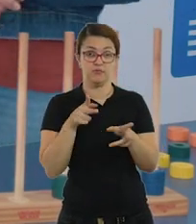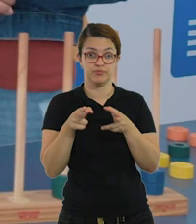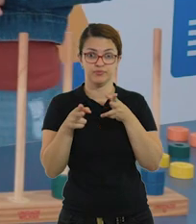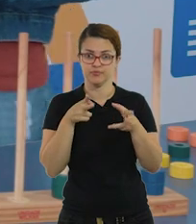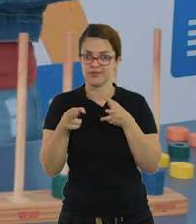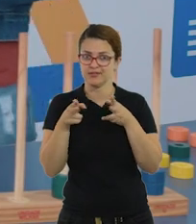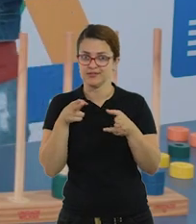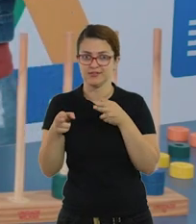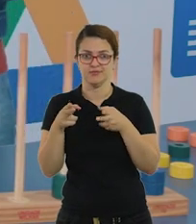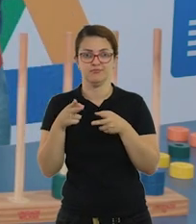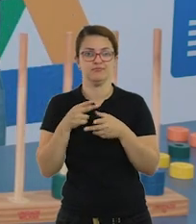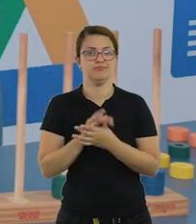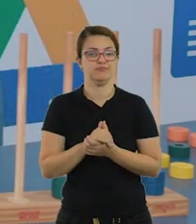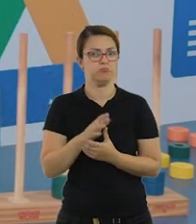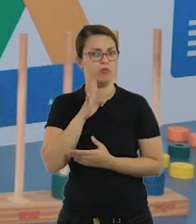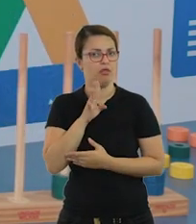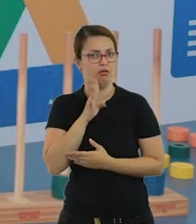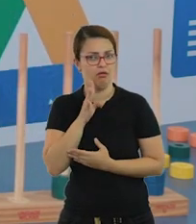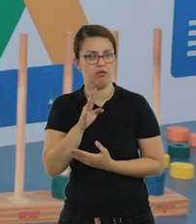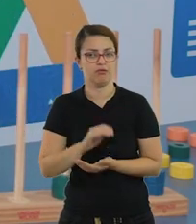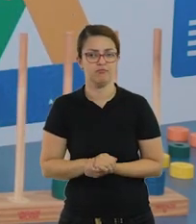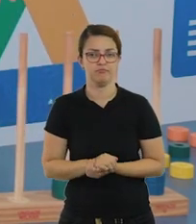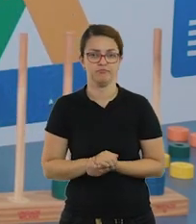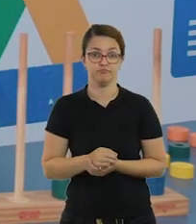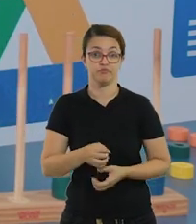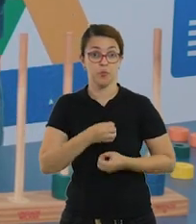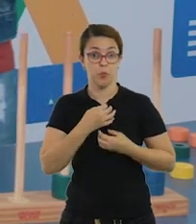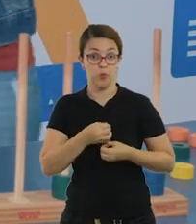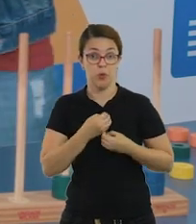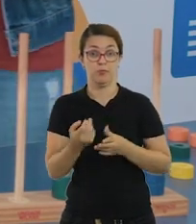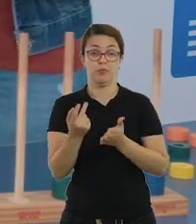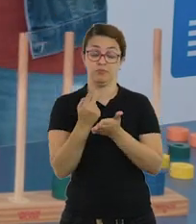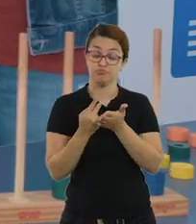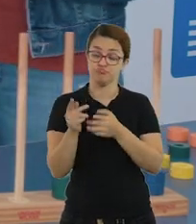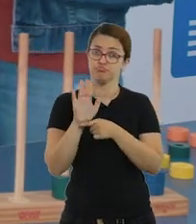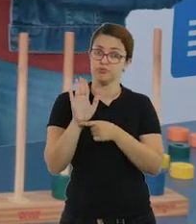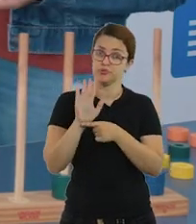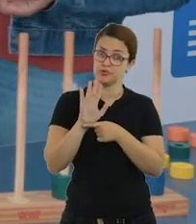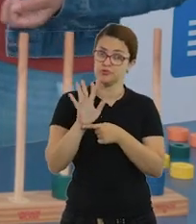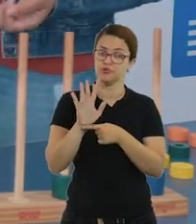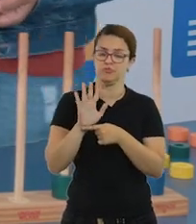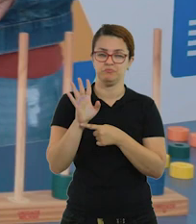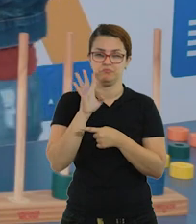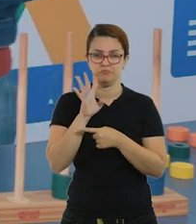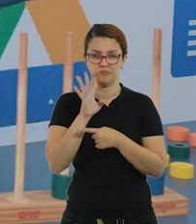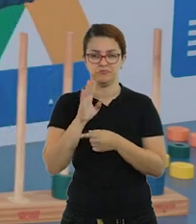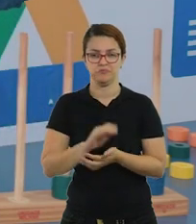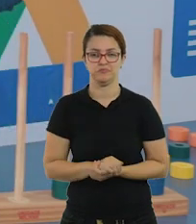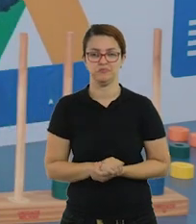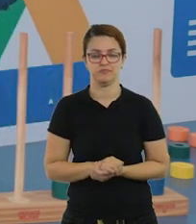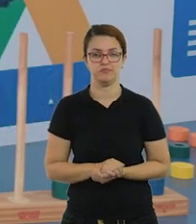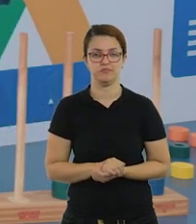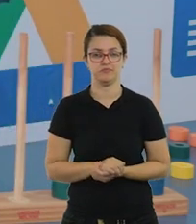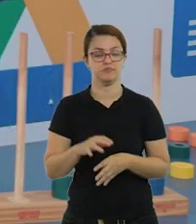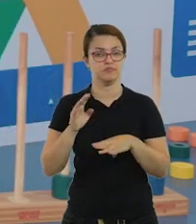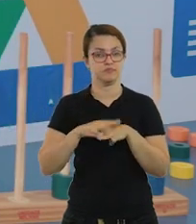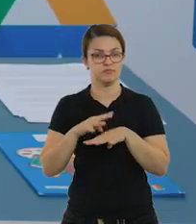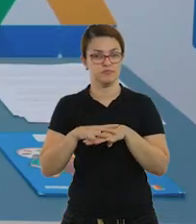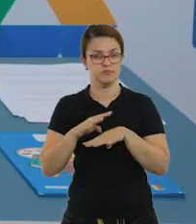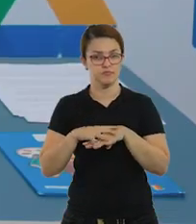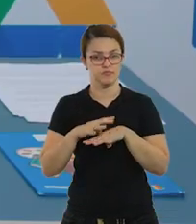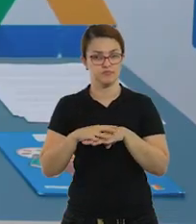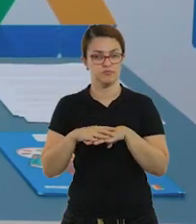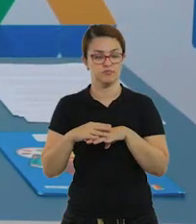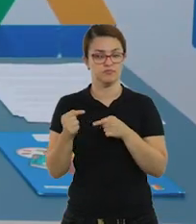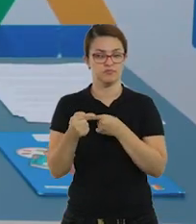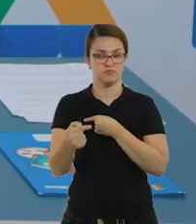Cauá Cruz Alves. Muito legal, né? Um poema transformado em desenho animado. Então, vamos lá!